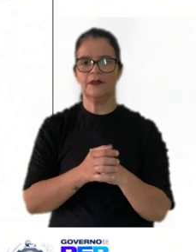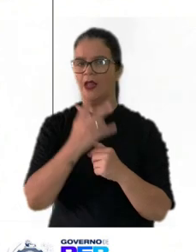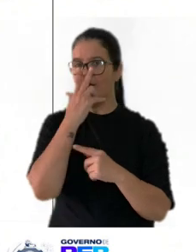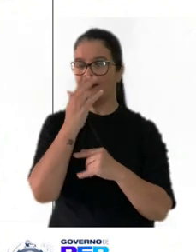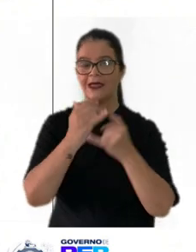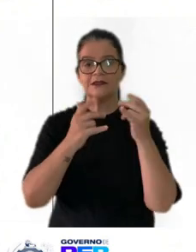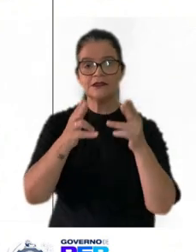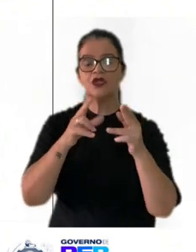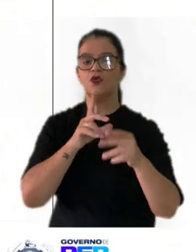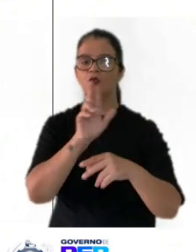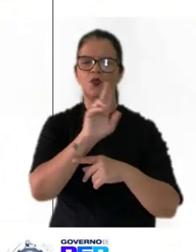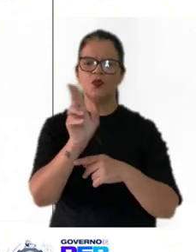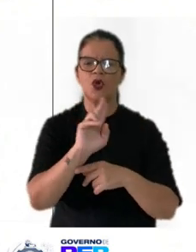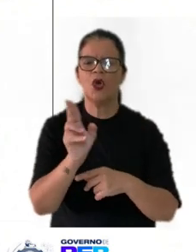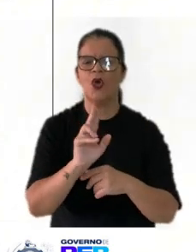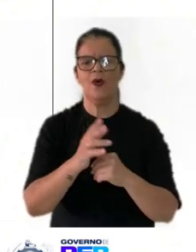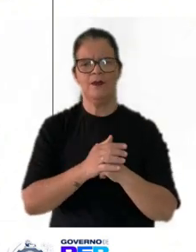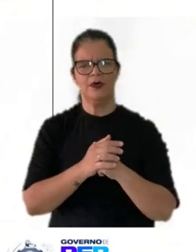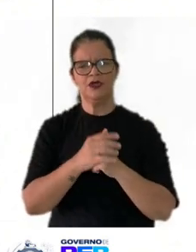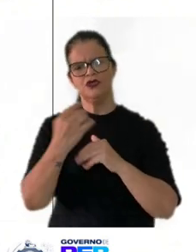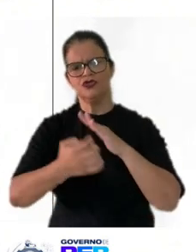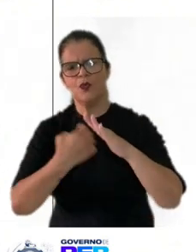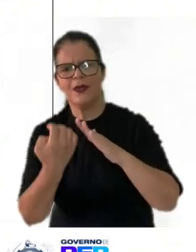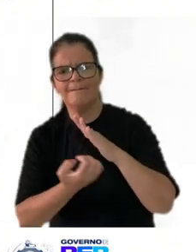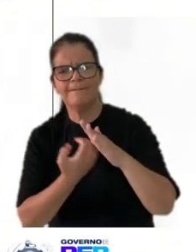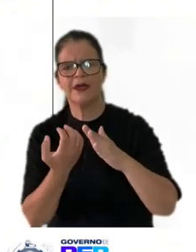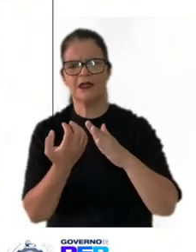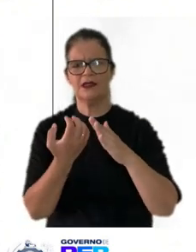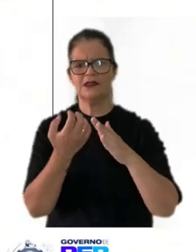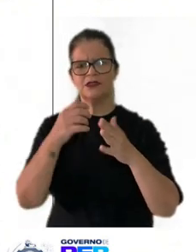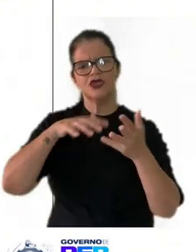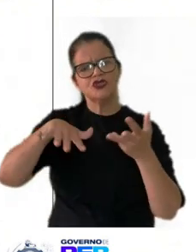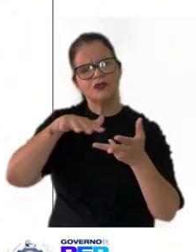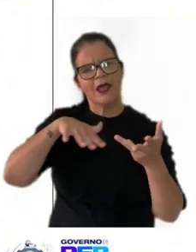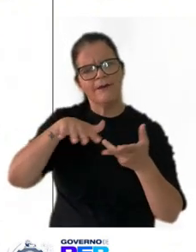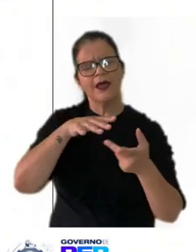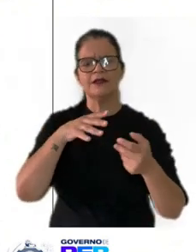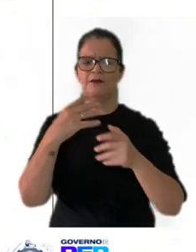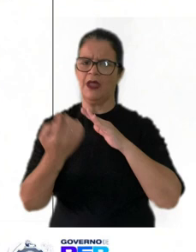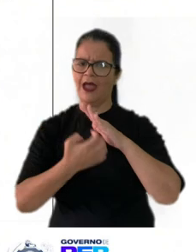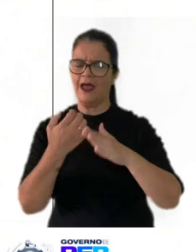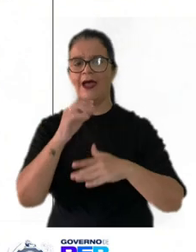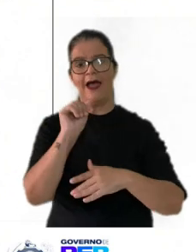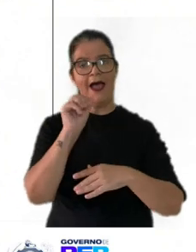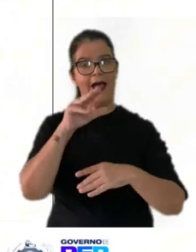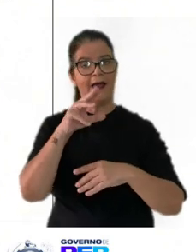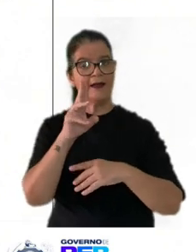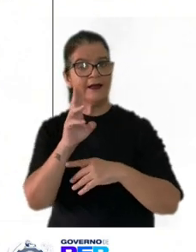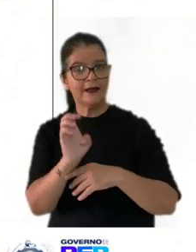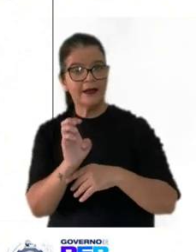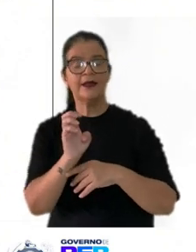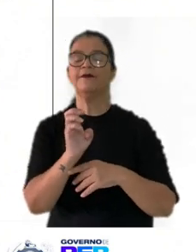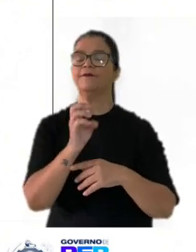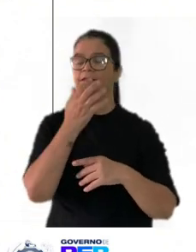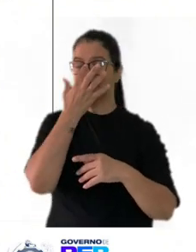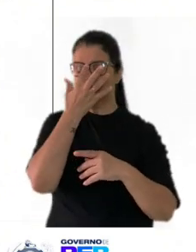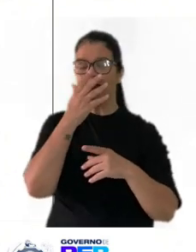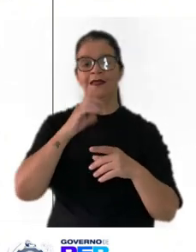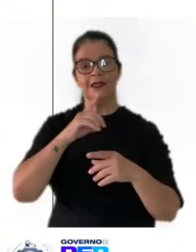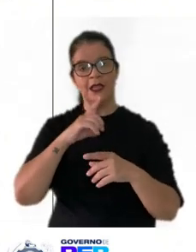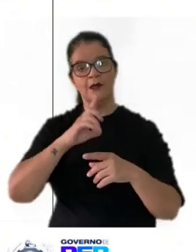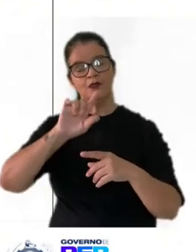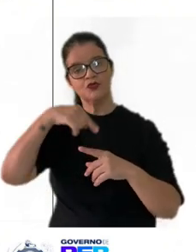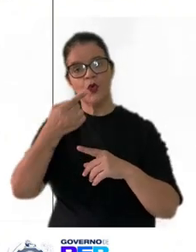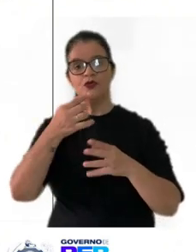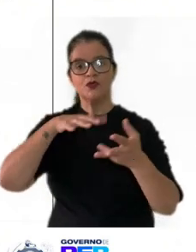nome de um de uma empresa né de um departamento a empresa deve ser Acme e aqui nós temos o setor